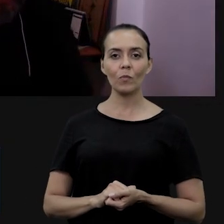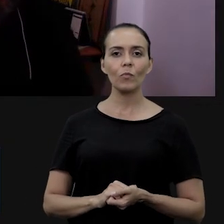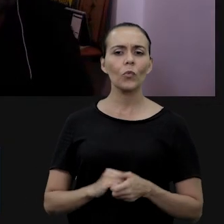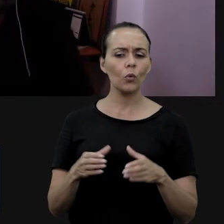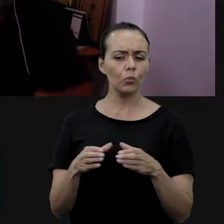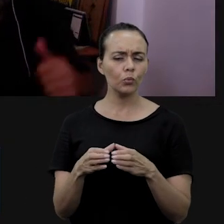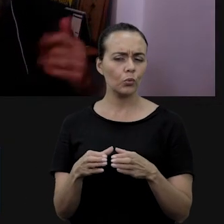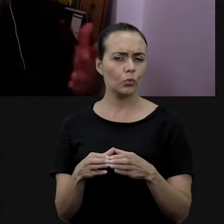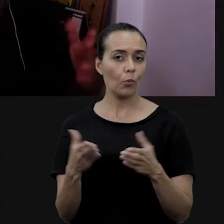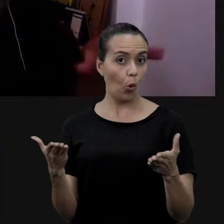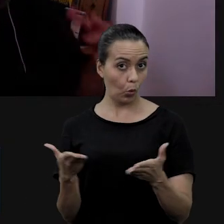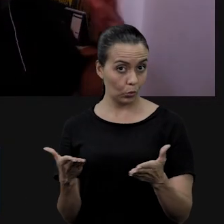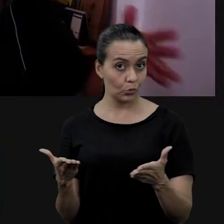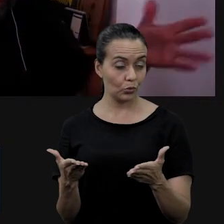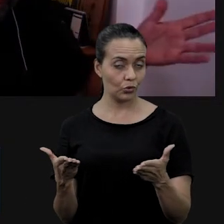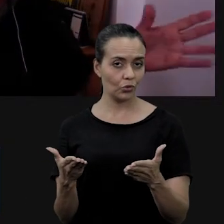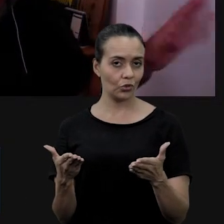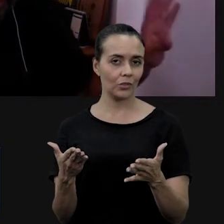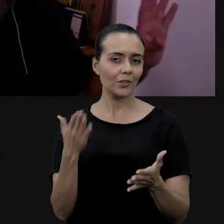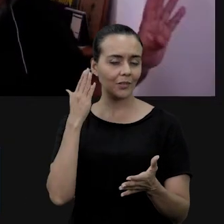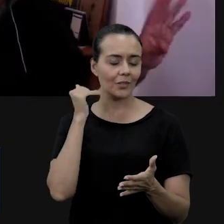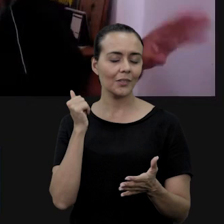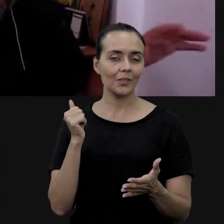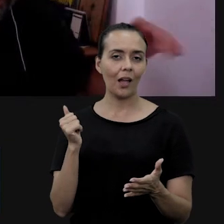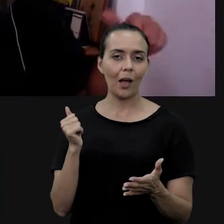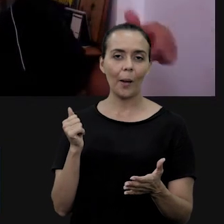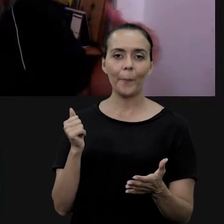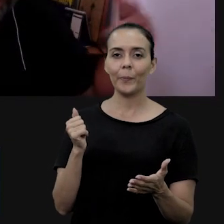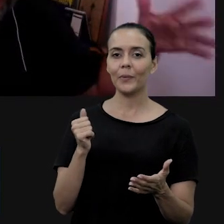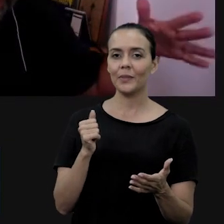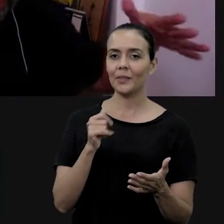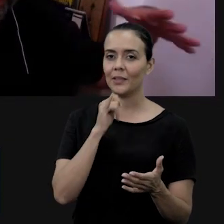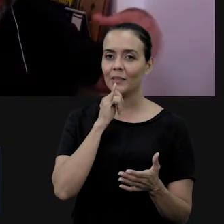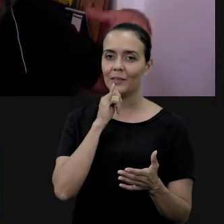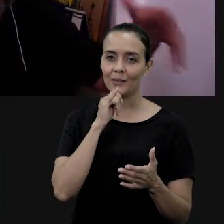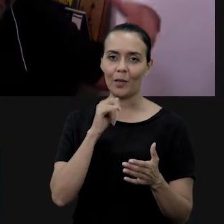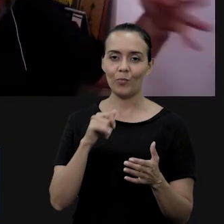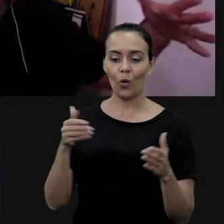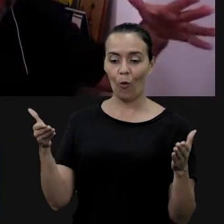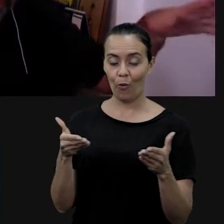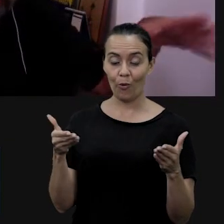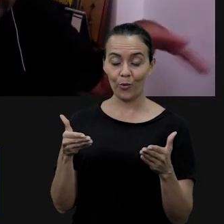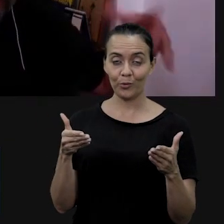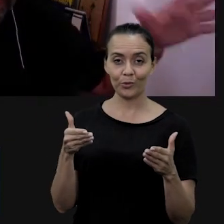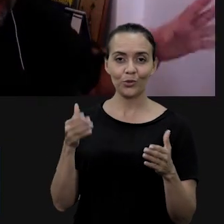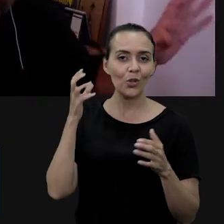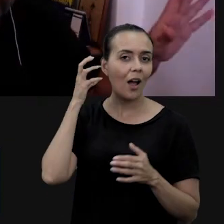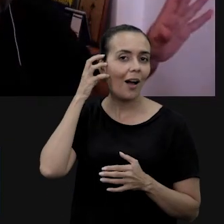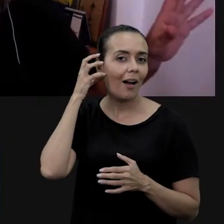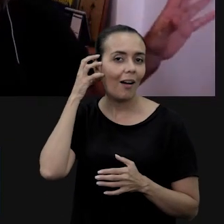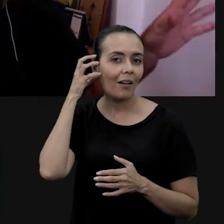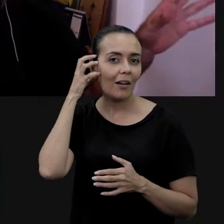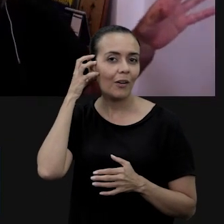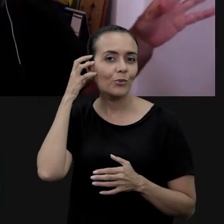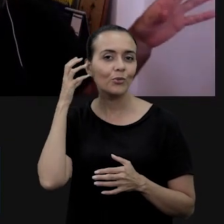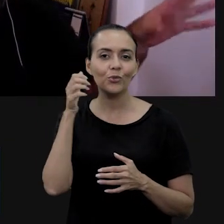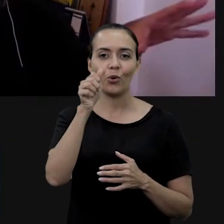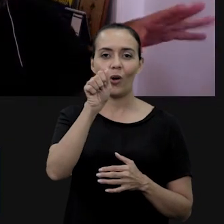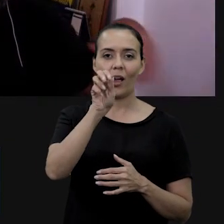uma galera que hoje em dia a gente está numa era que inevitavelmente vai se tornar a era do áudio,